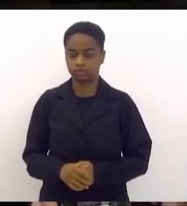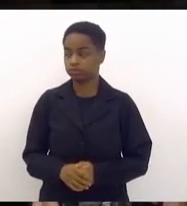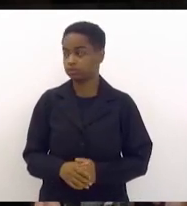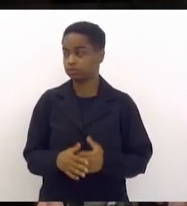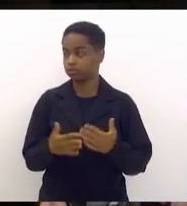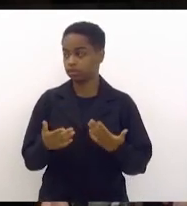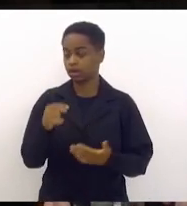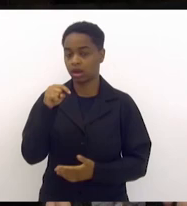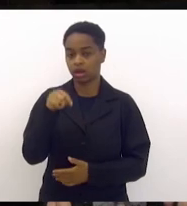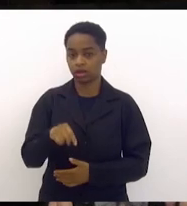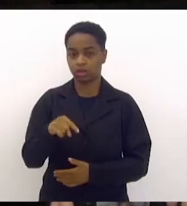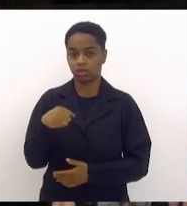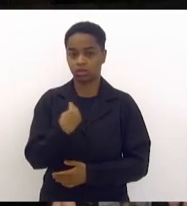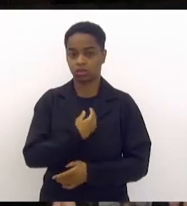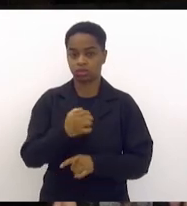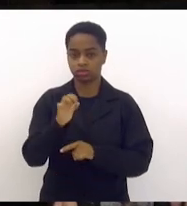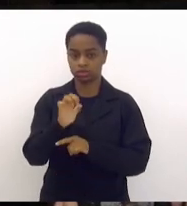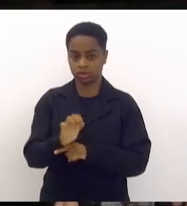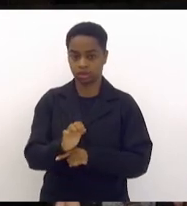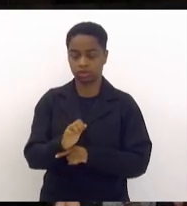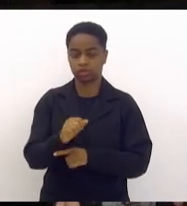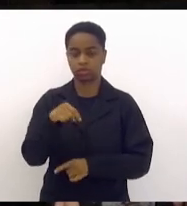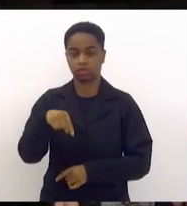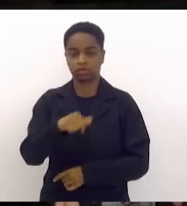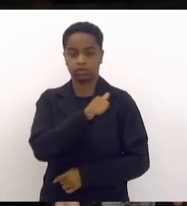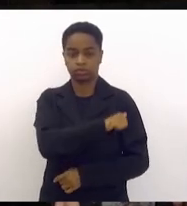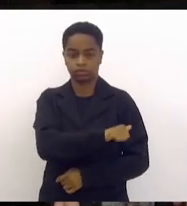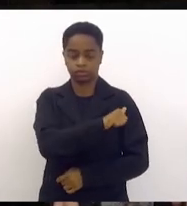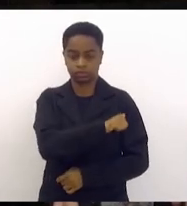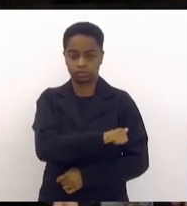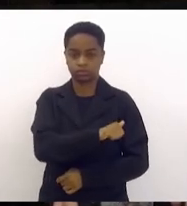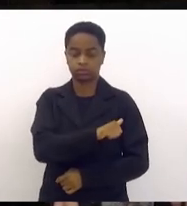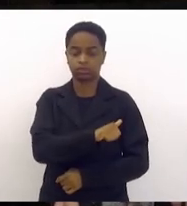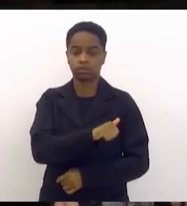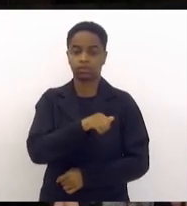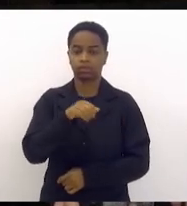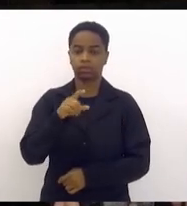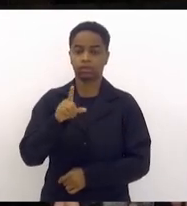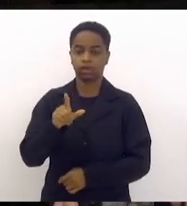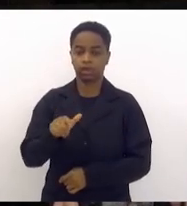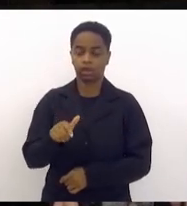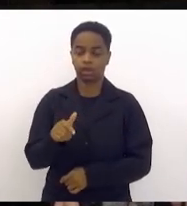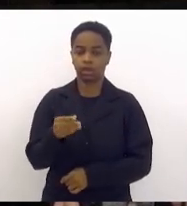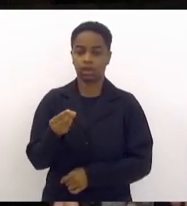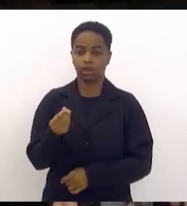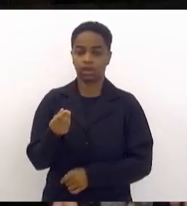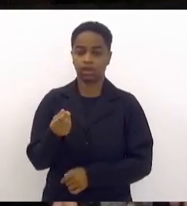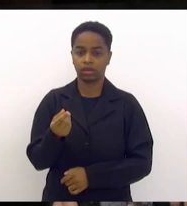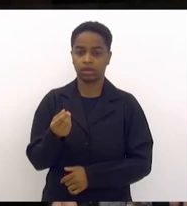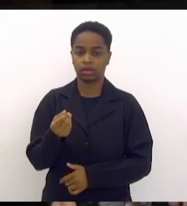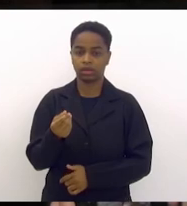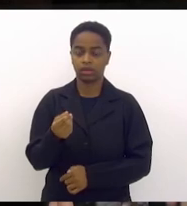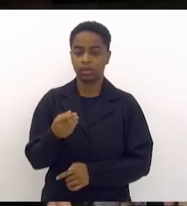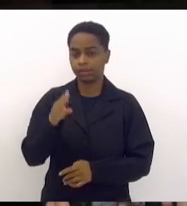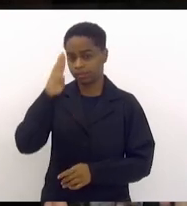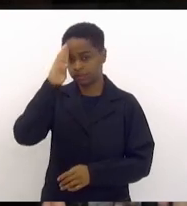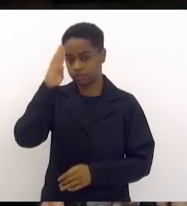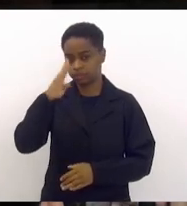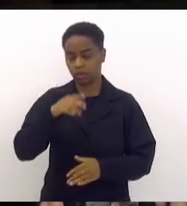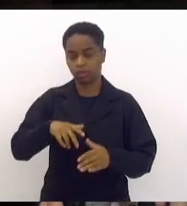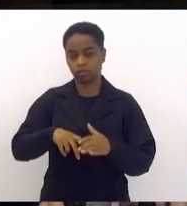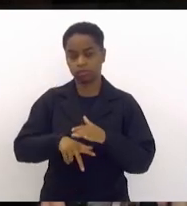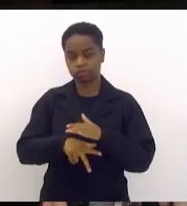aqui do nosso Estado do Rio de Janeiro que sai a maior parte eh eh da extração